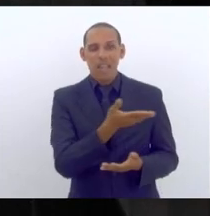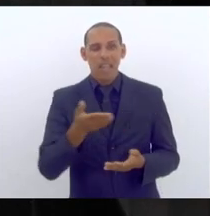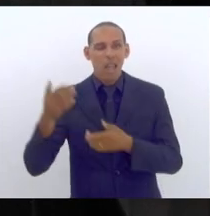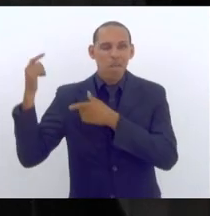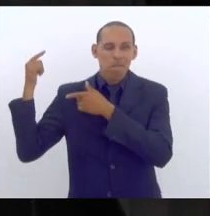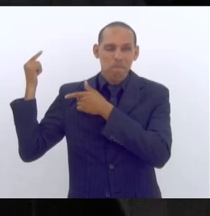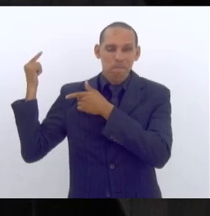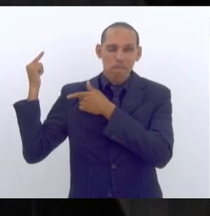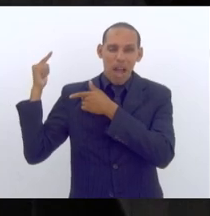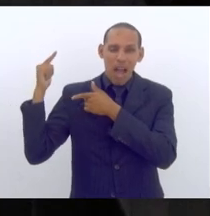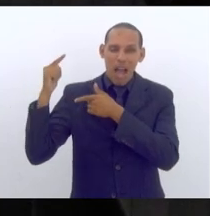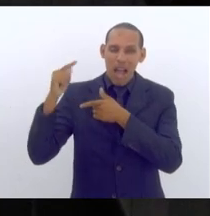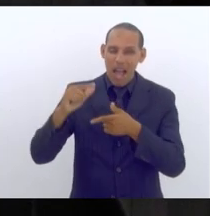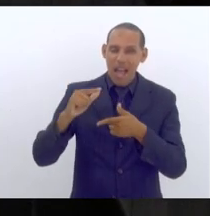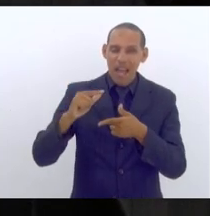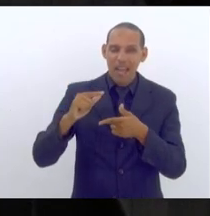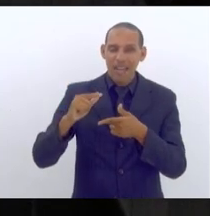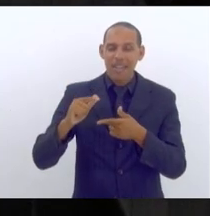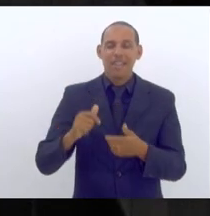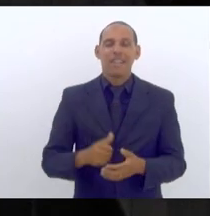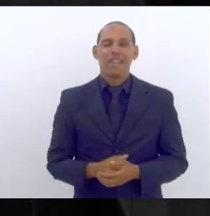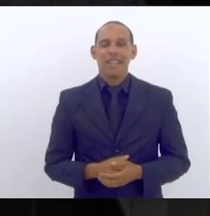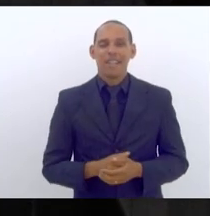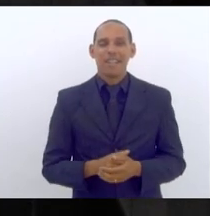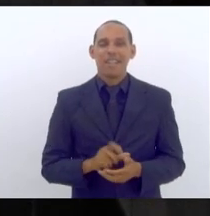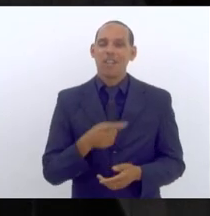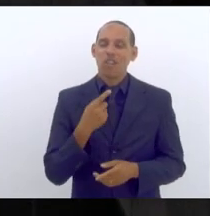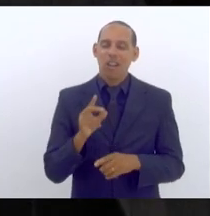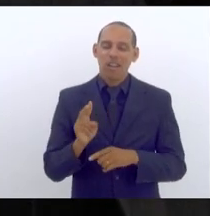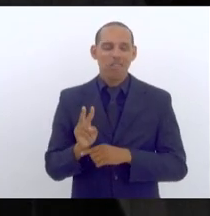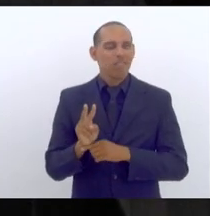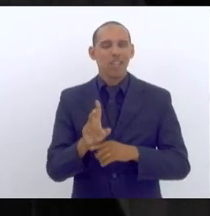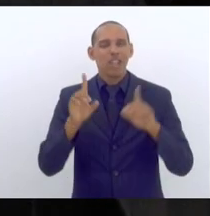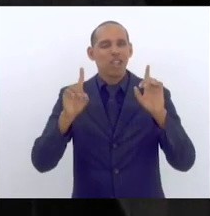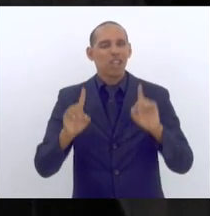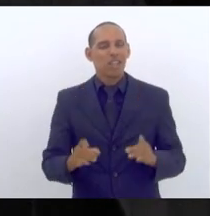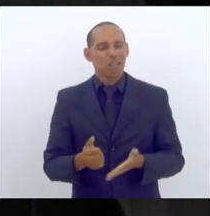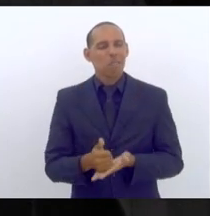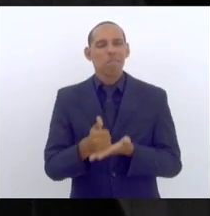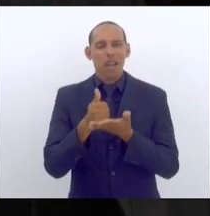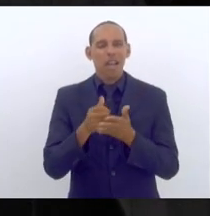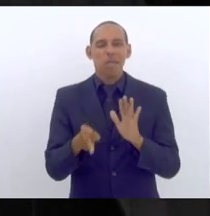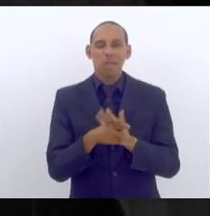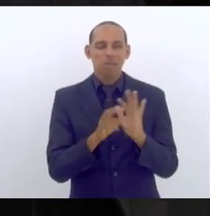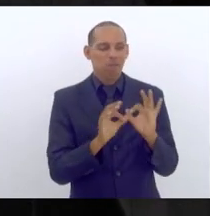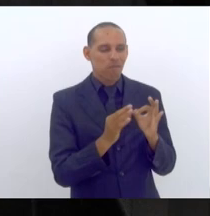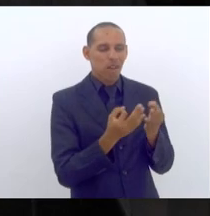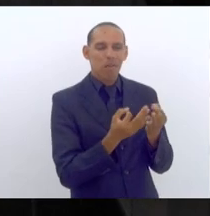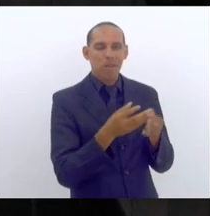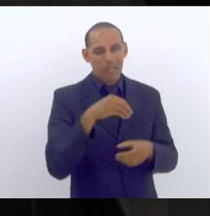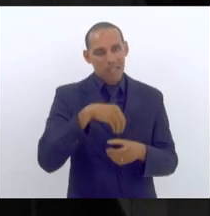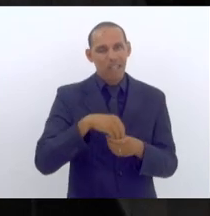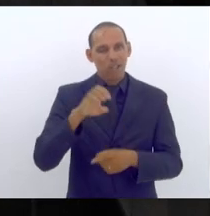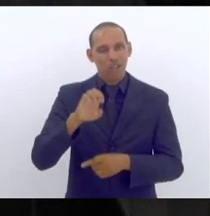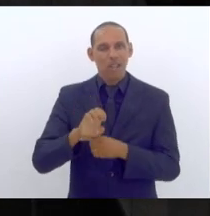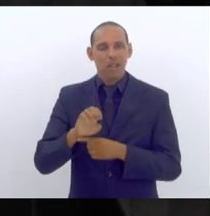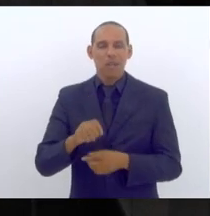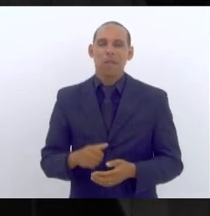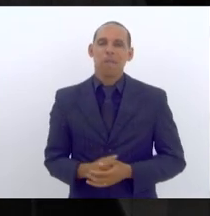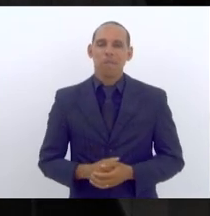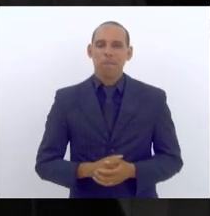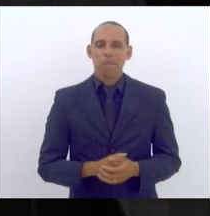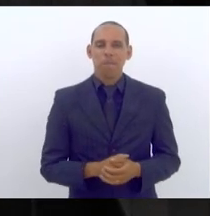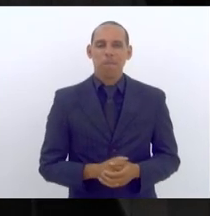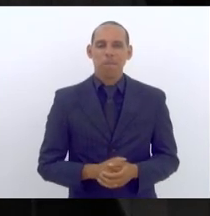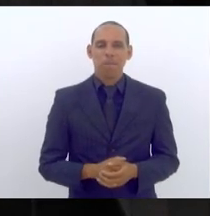não é para defender os direitos fundamentais das famílias no estado do Rio de Janeiro